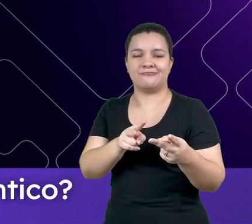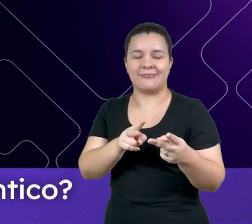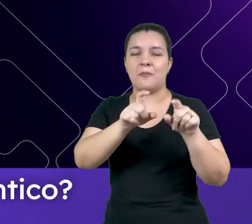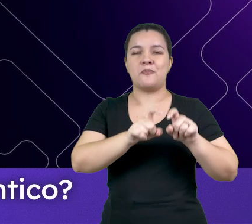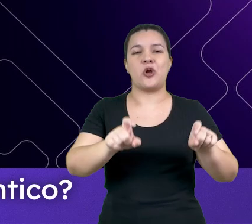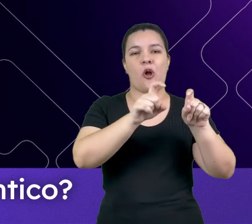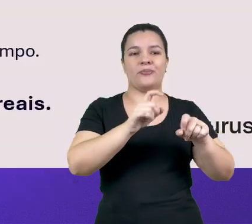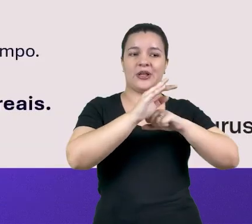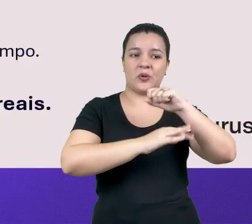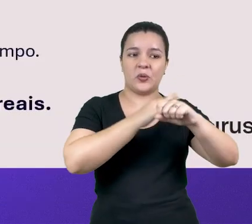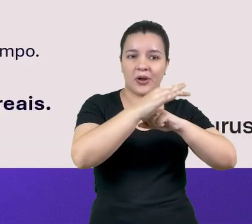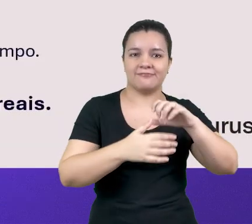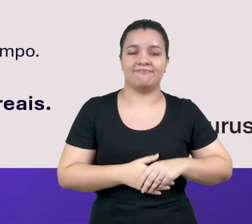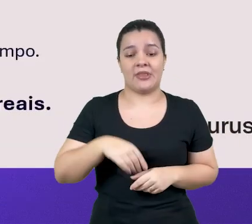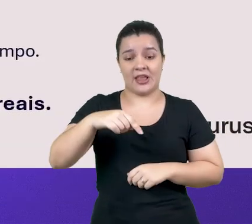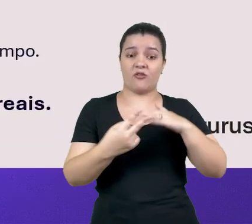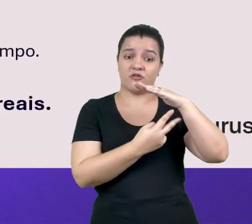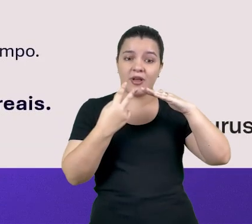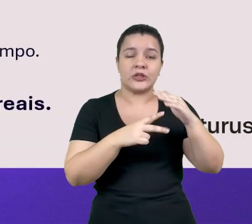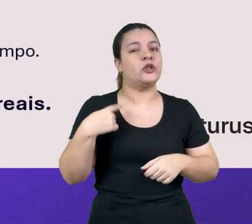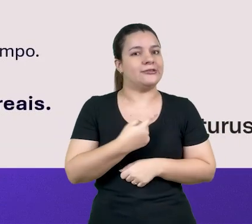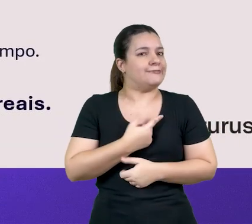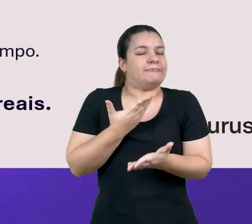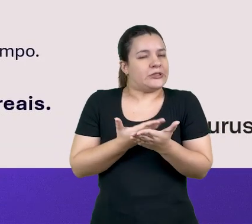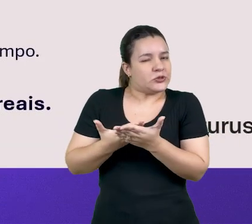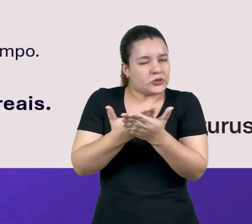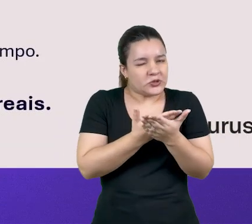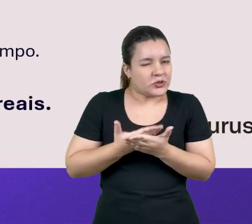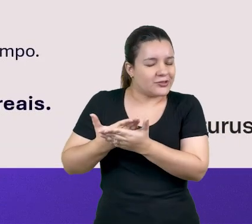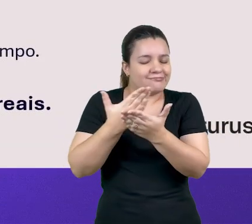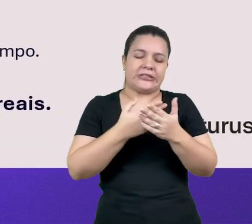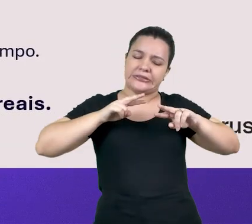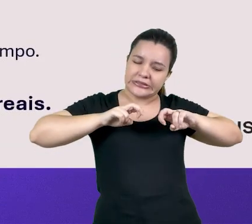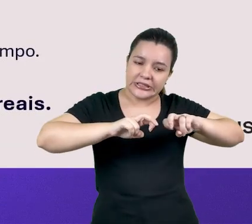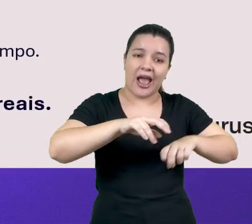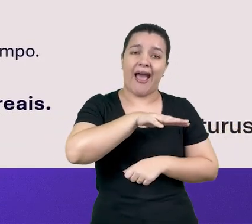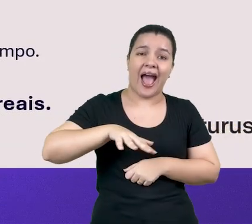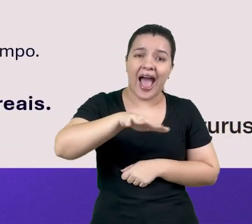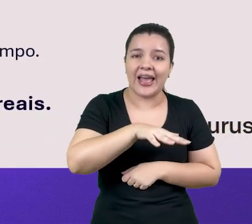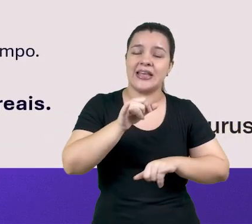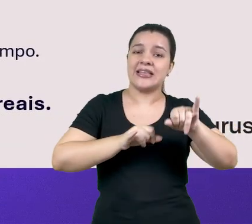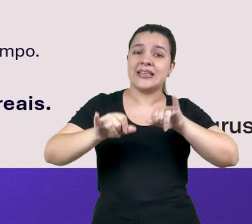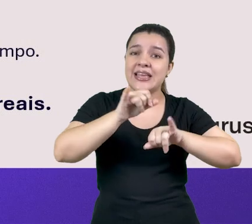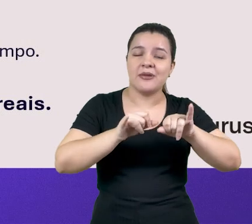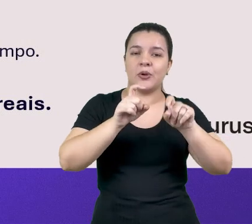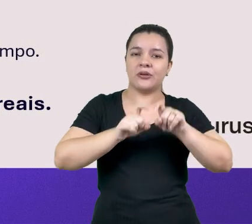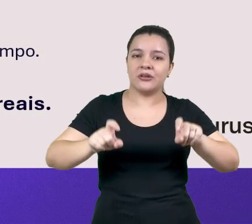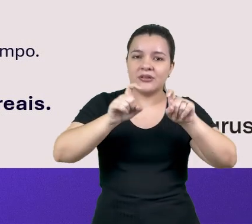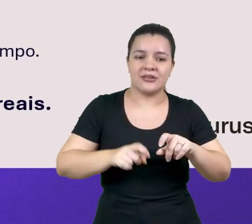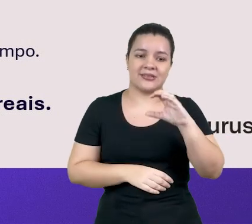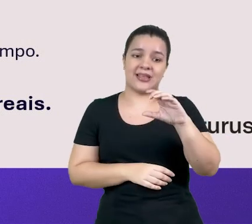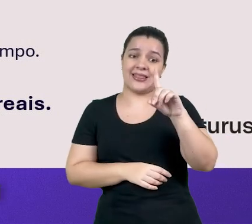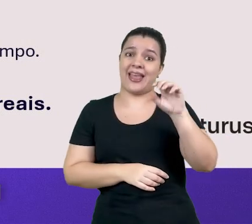isso para um computador quântico. Bom, aqui no Venturus a gente vem explorando essa área de química computacional quântica